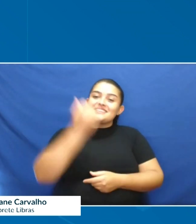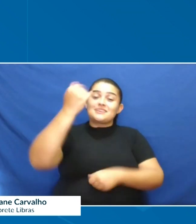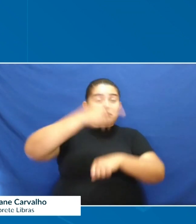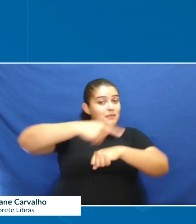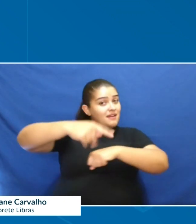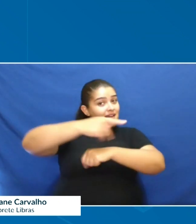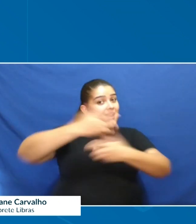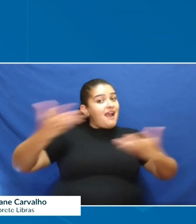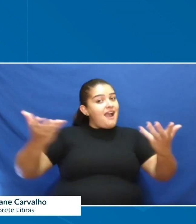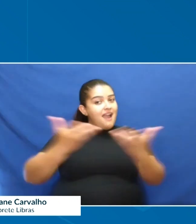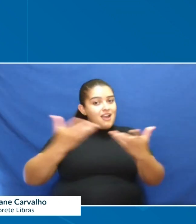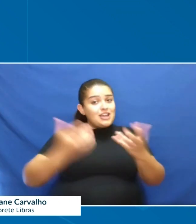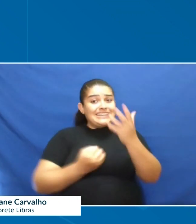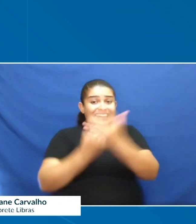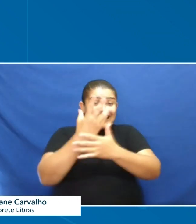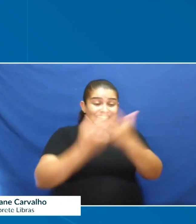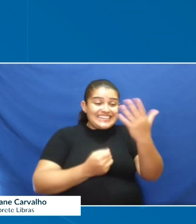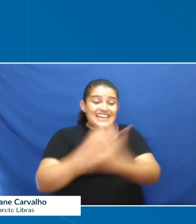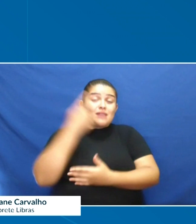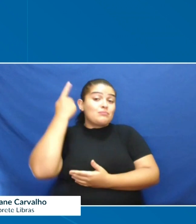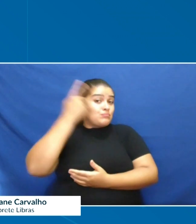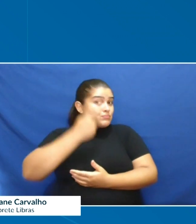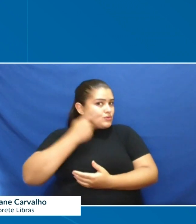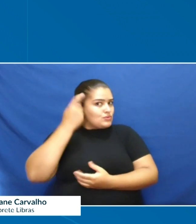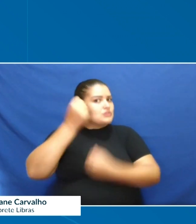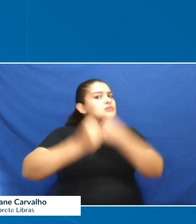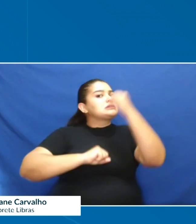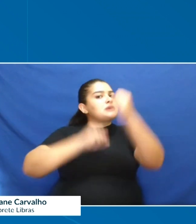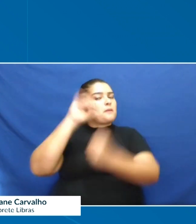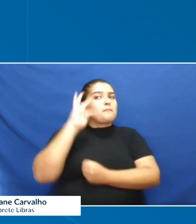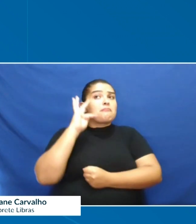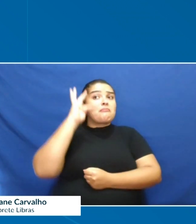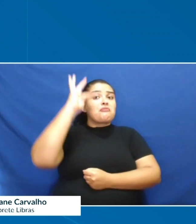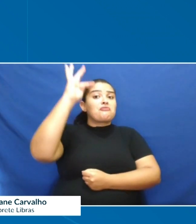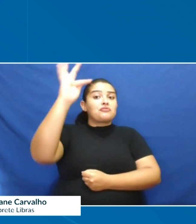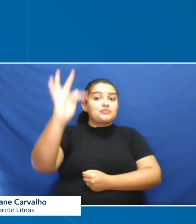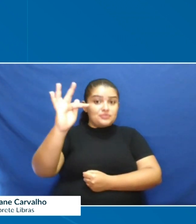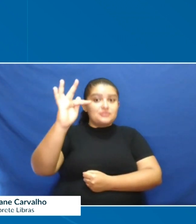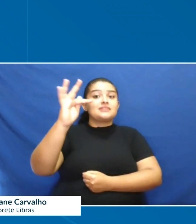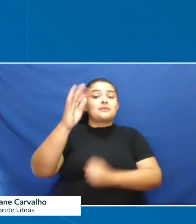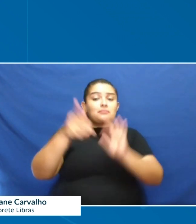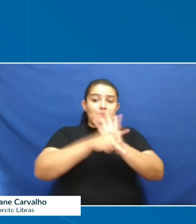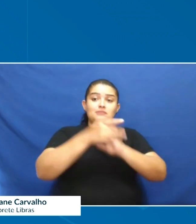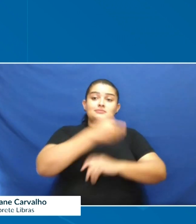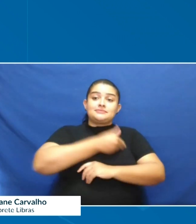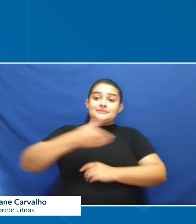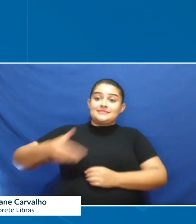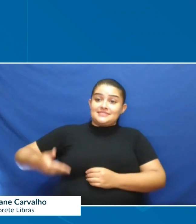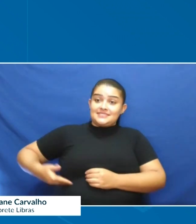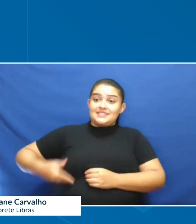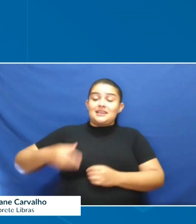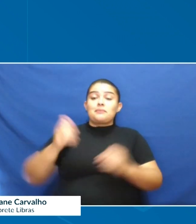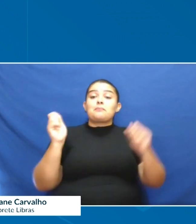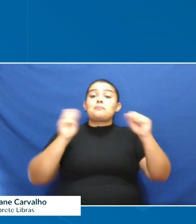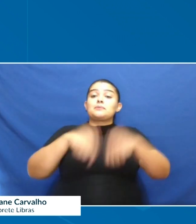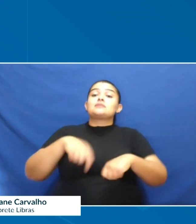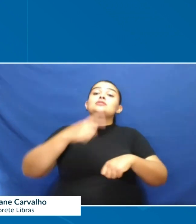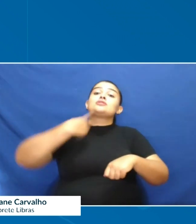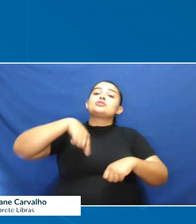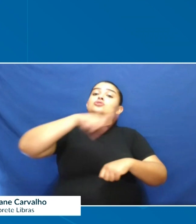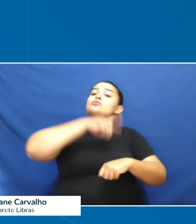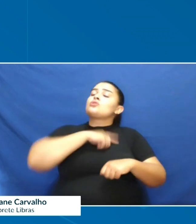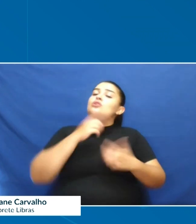momento, criarem as suas políticas industriais de longo prazo, políticas de Estado, não de governo, para que a gente